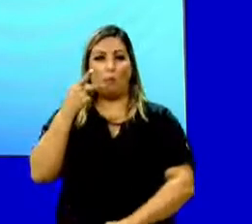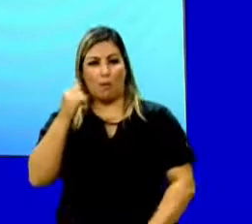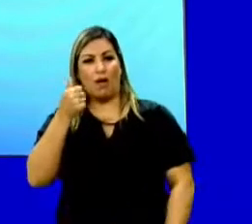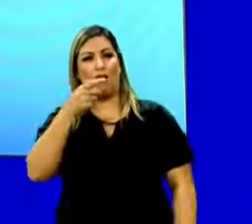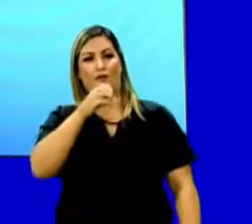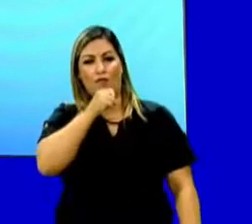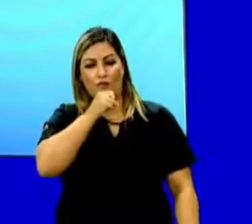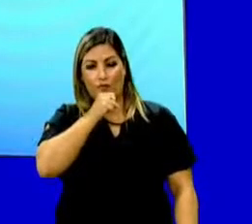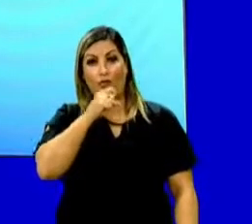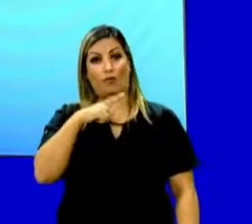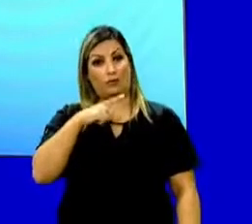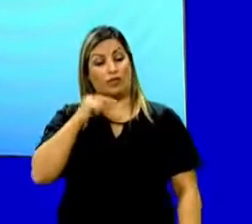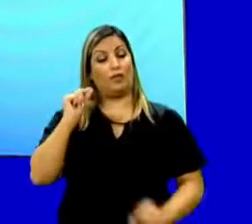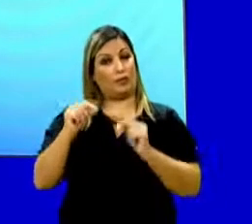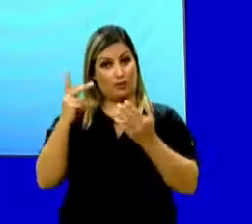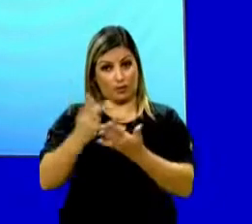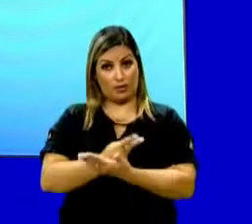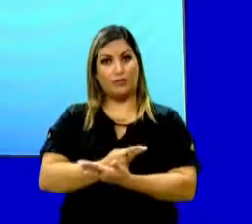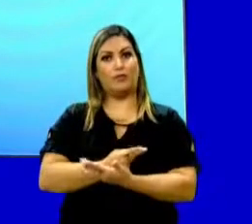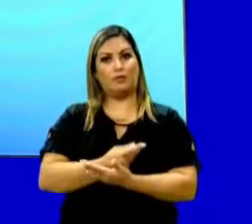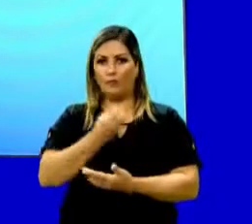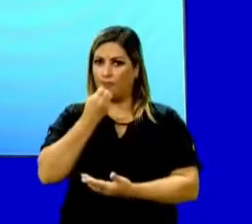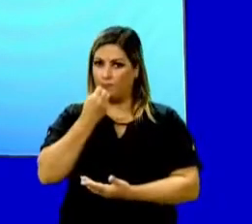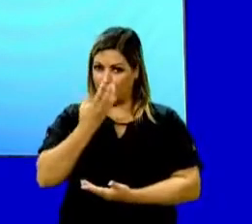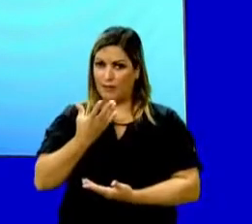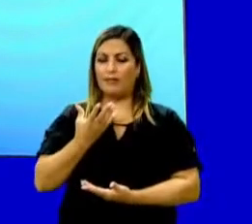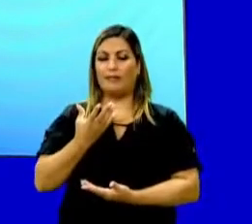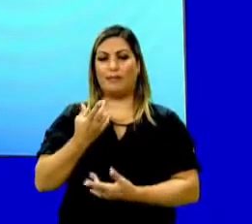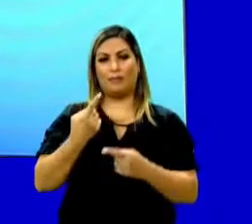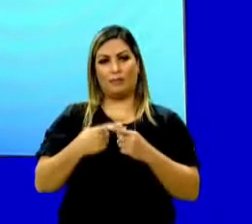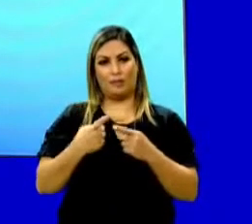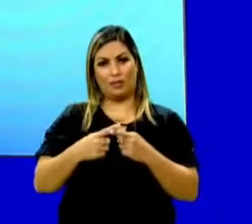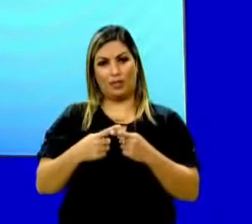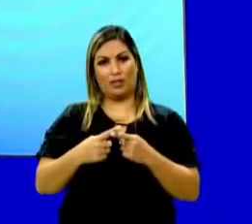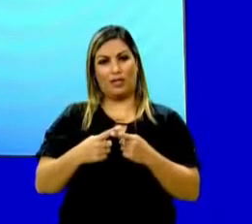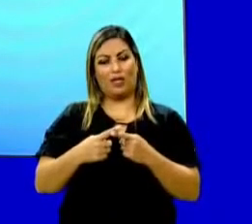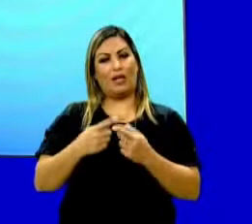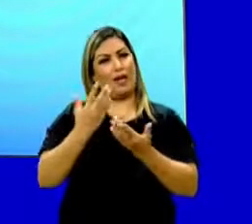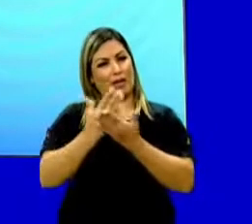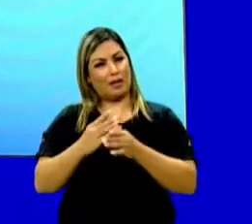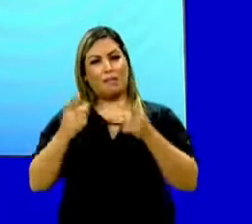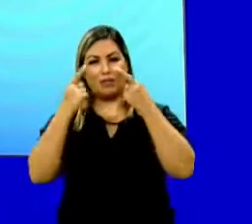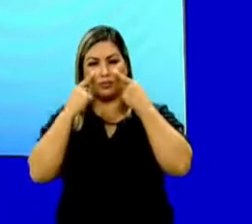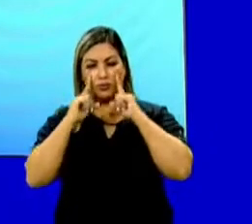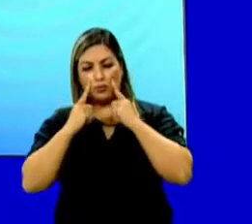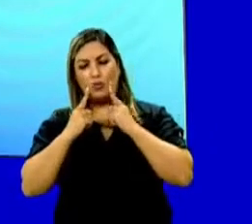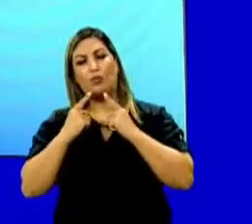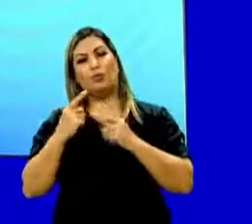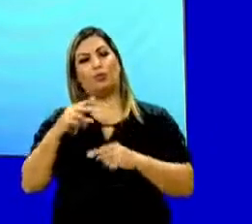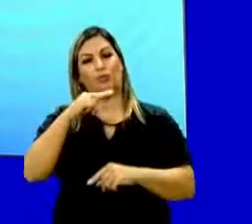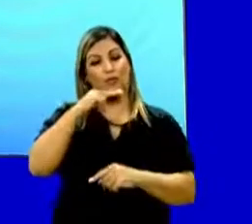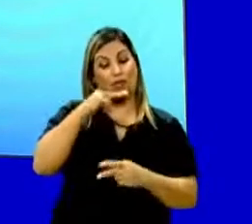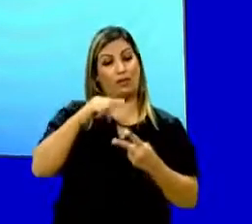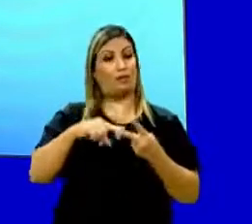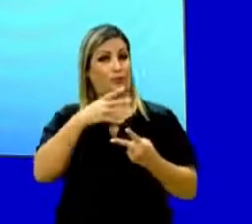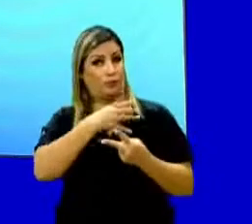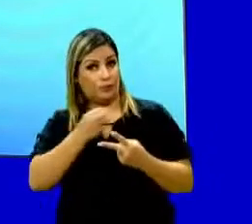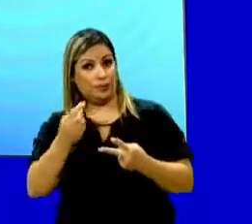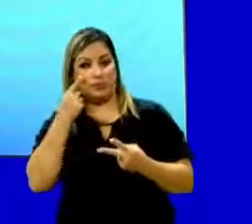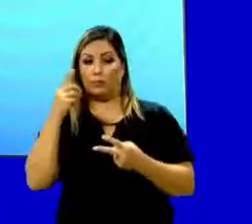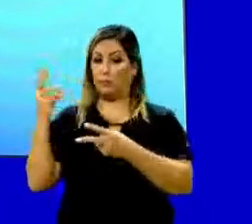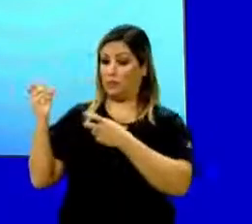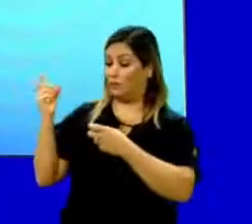ou avós tem sido o bastante para verter lágrimas de filhos e netos. Percebam que